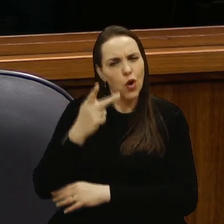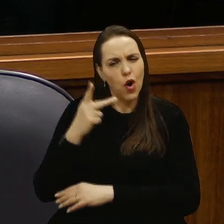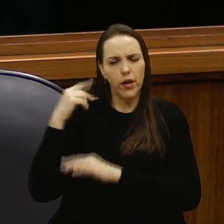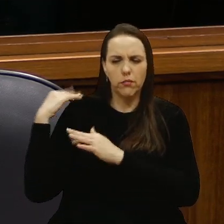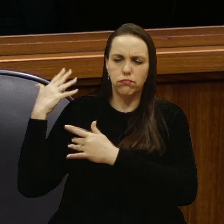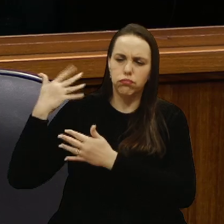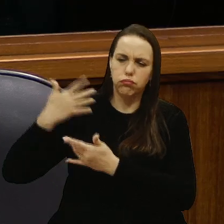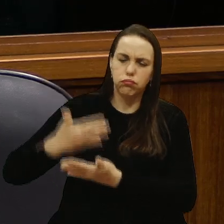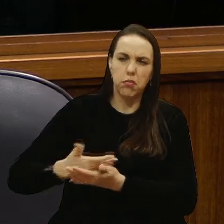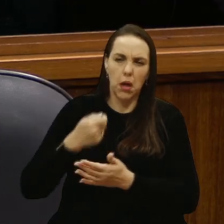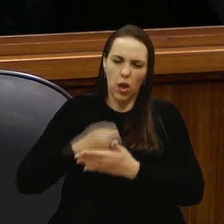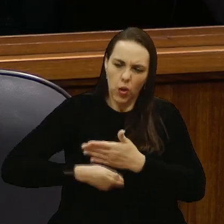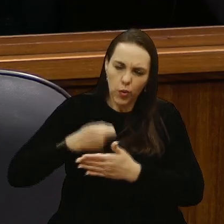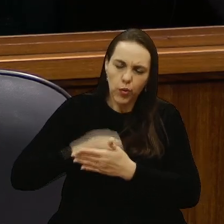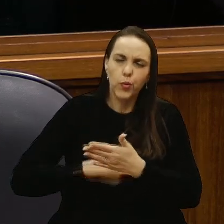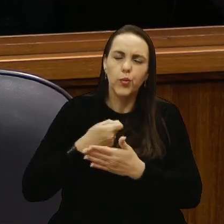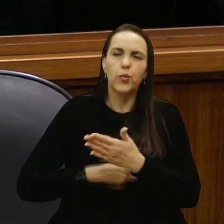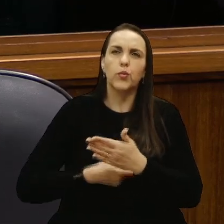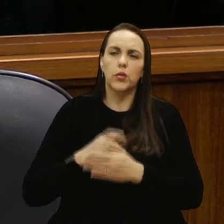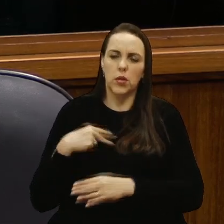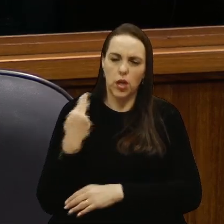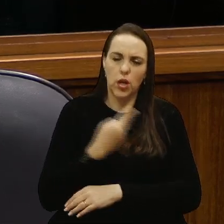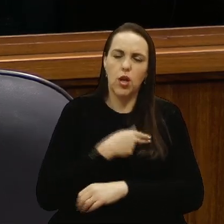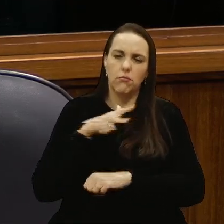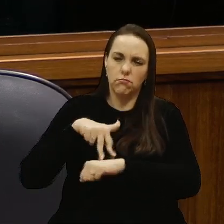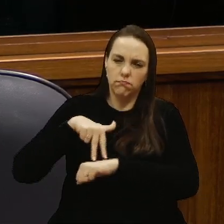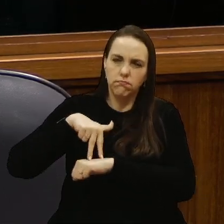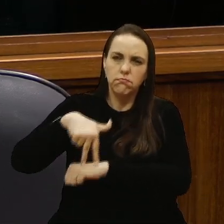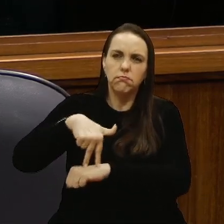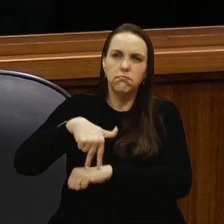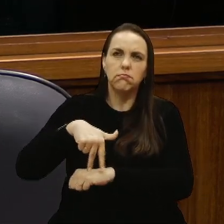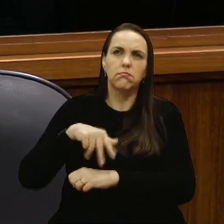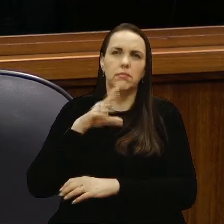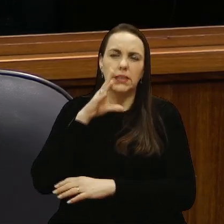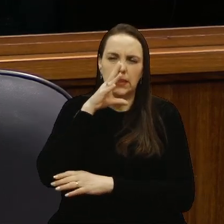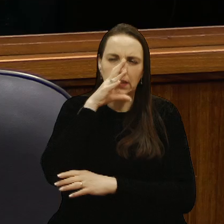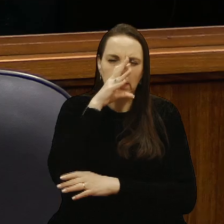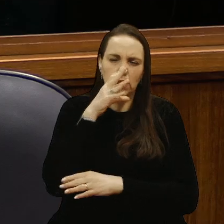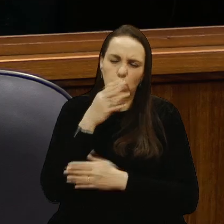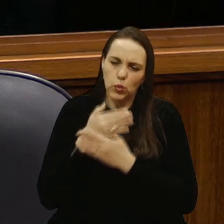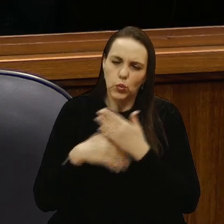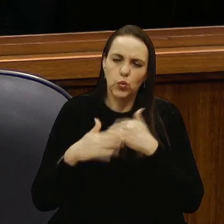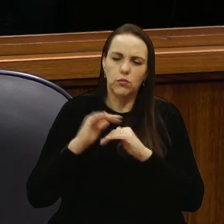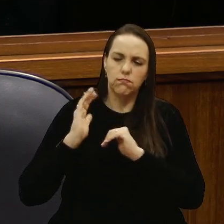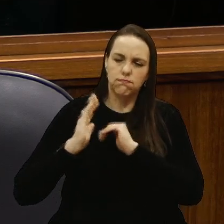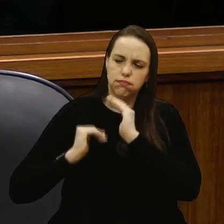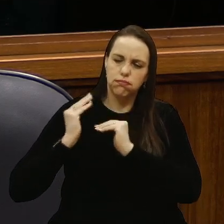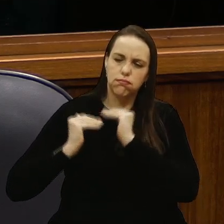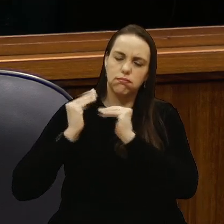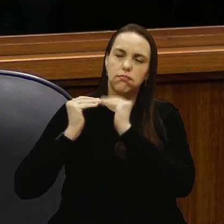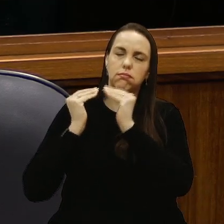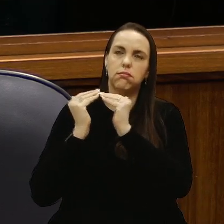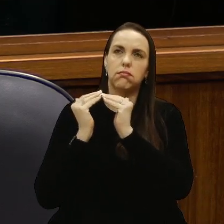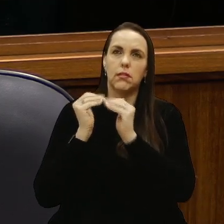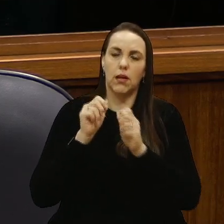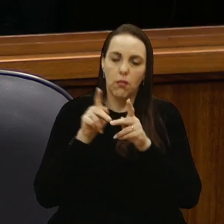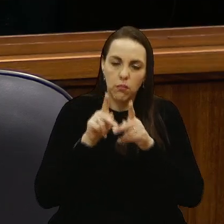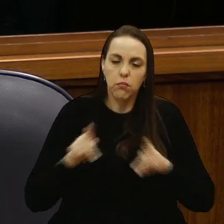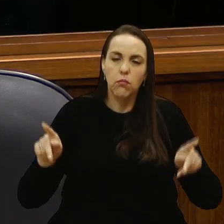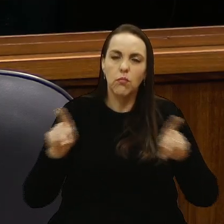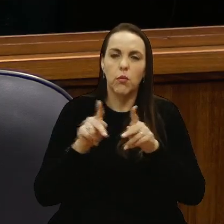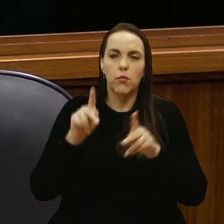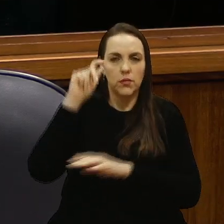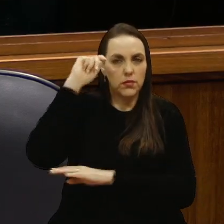nas nossas lutas, na nossa resistência, tudo aquilo que nos constitui enquanto povo